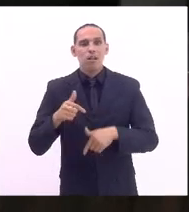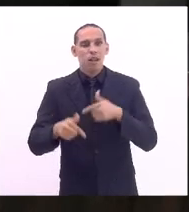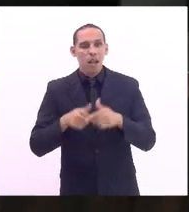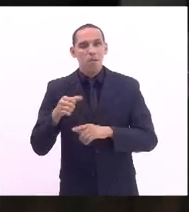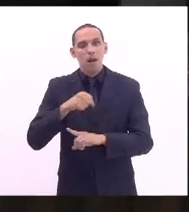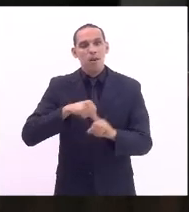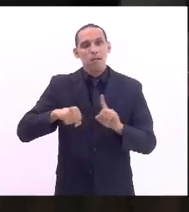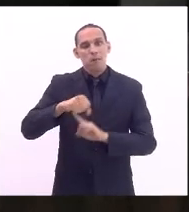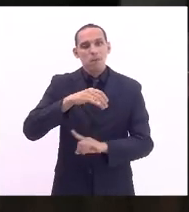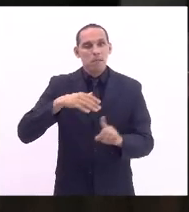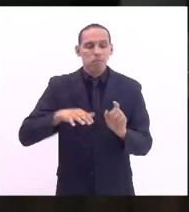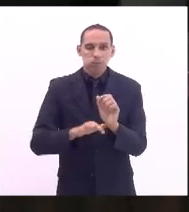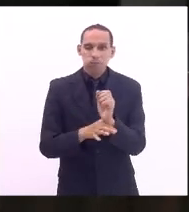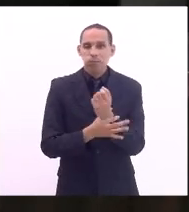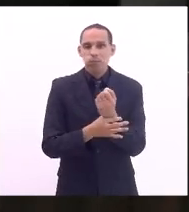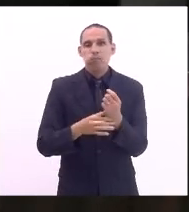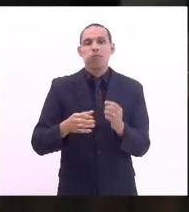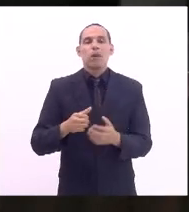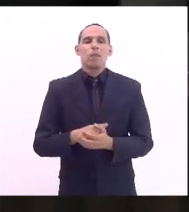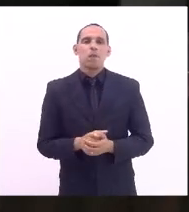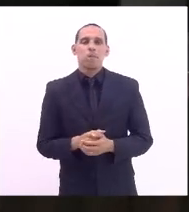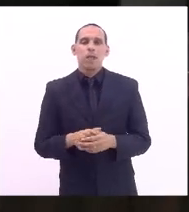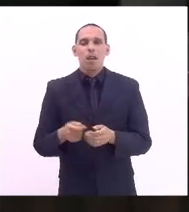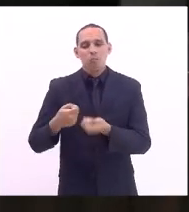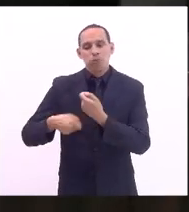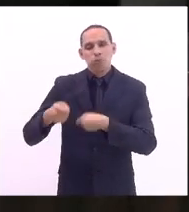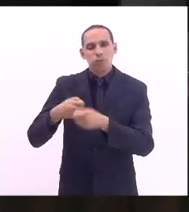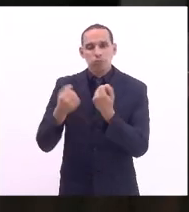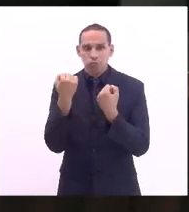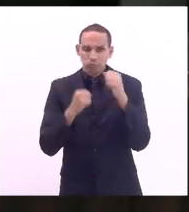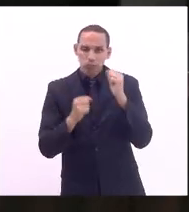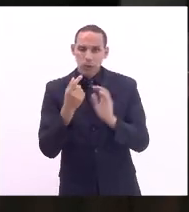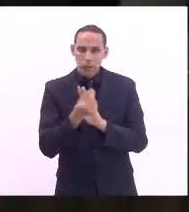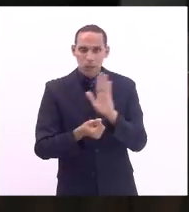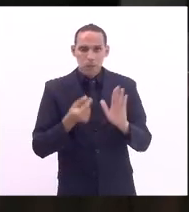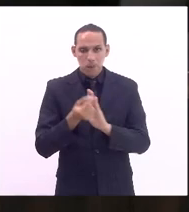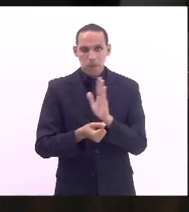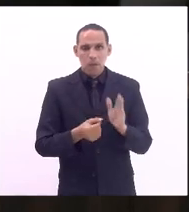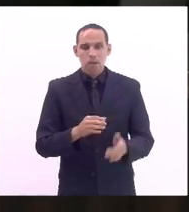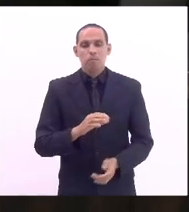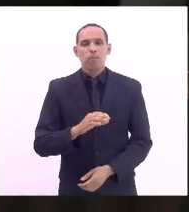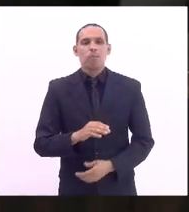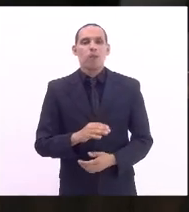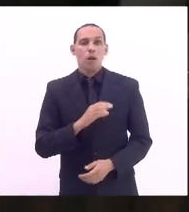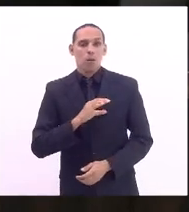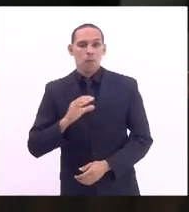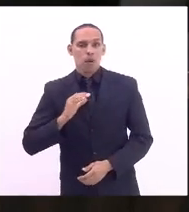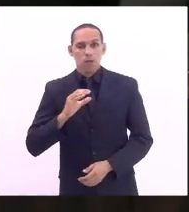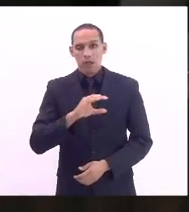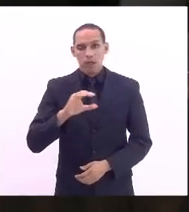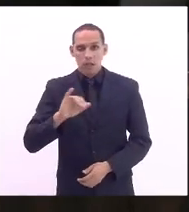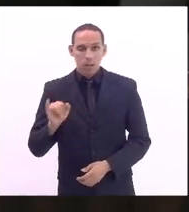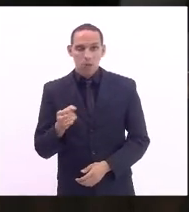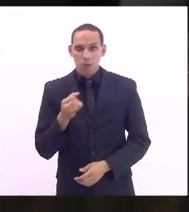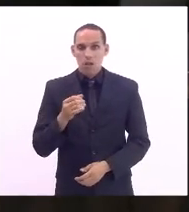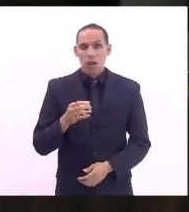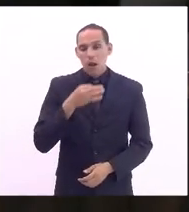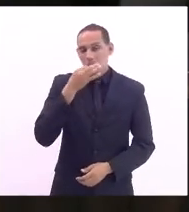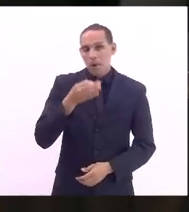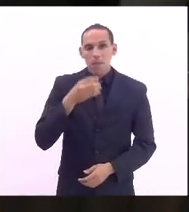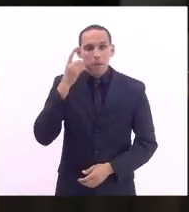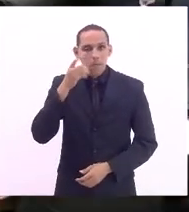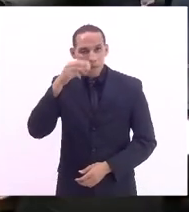Social, Seguridade Social, de Economia, Indústria e Comércio e de Orçamento. Para emitir parecer pela Comissão de Constituição e Justiça, deputado Márcio